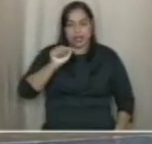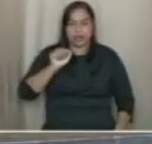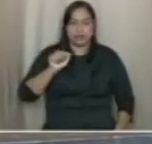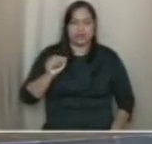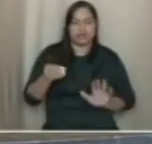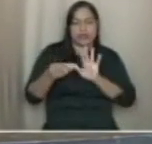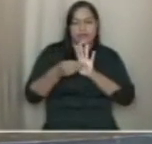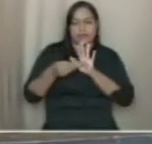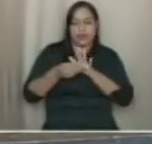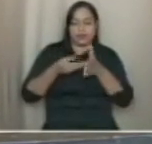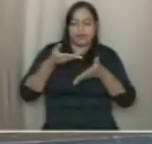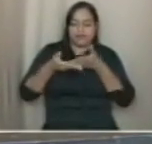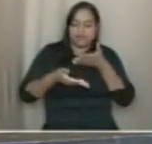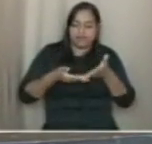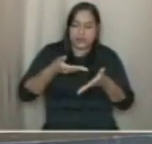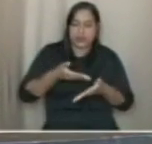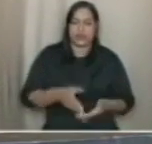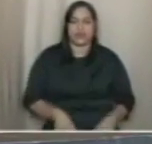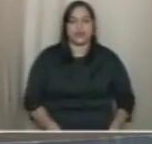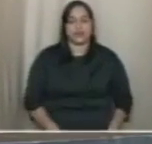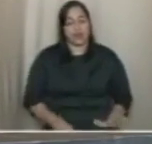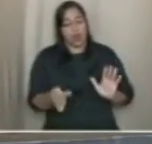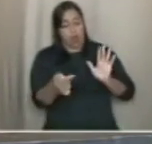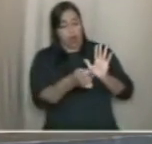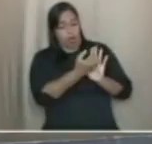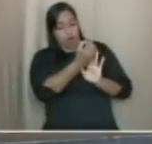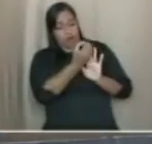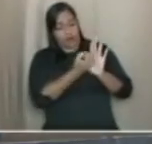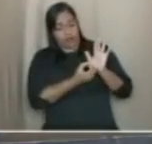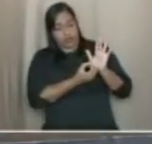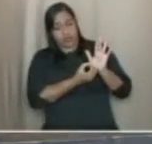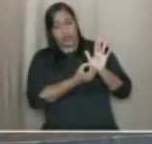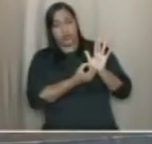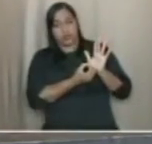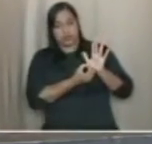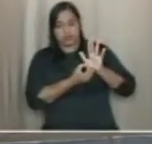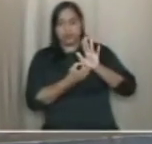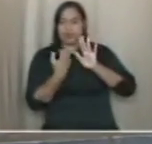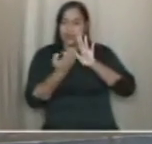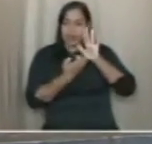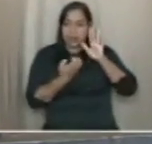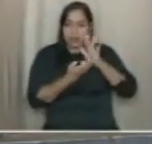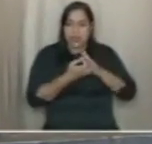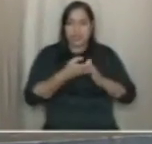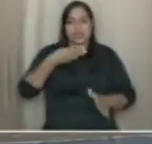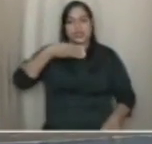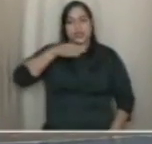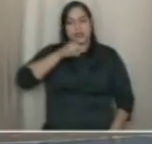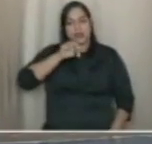com um ofício aqui para o Grande Recife Consórcio e para a empresa metropolitana para que